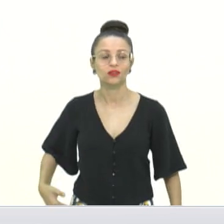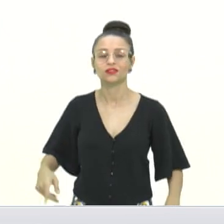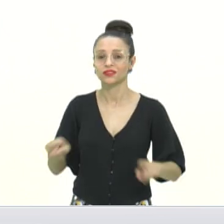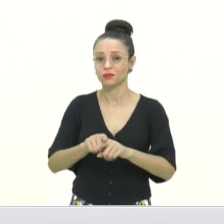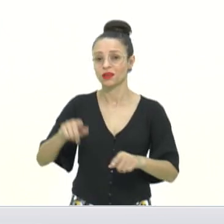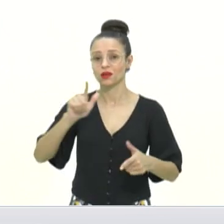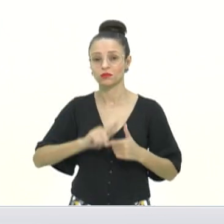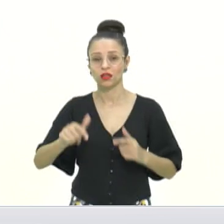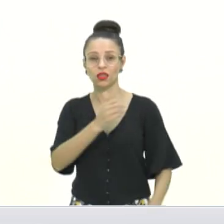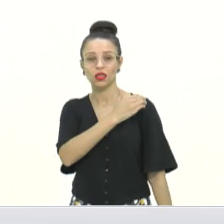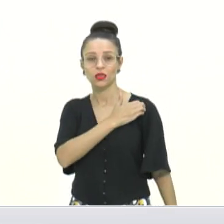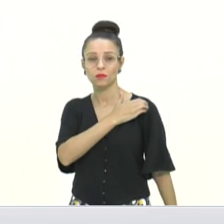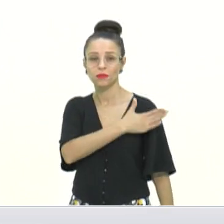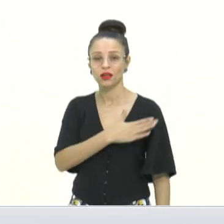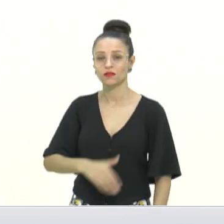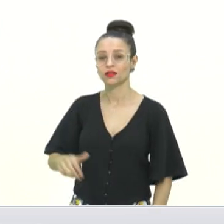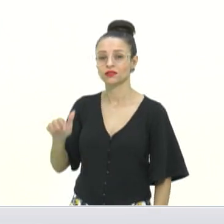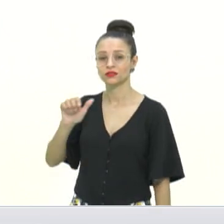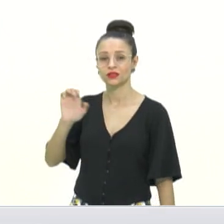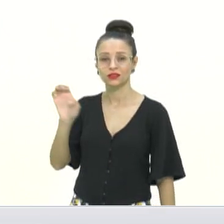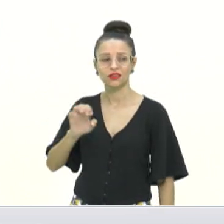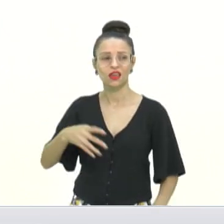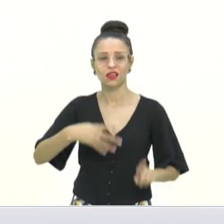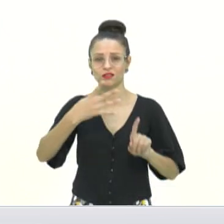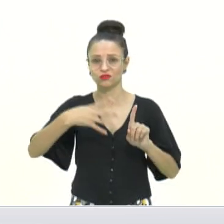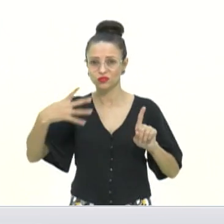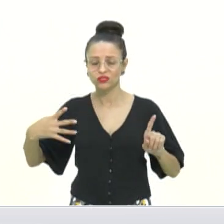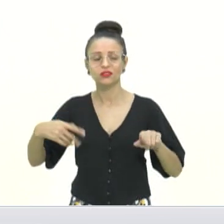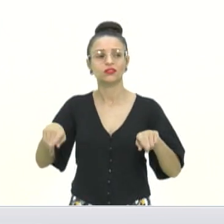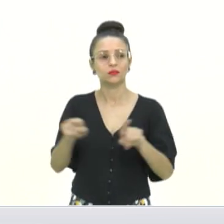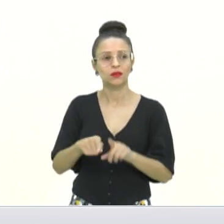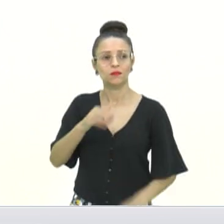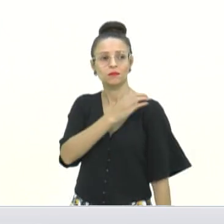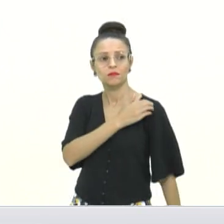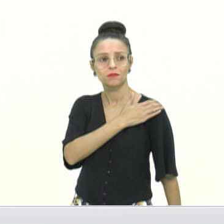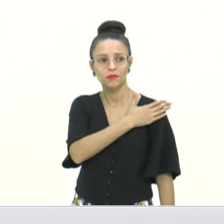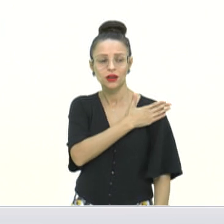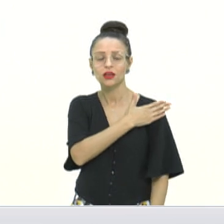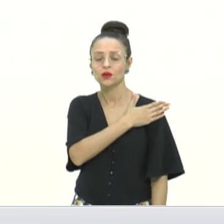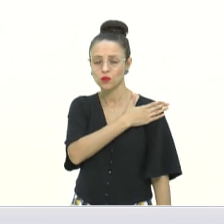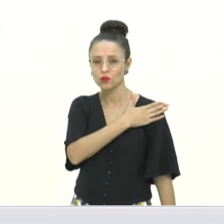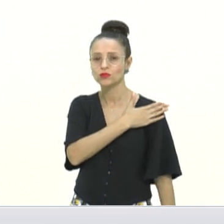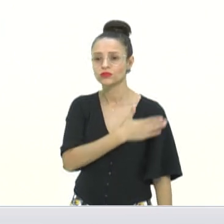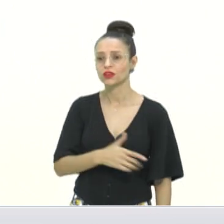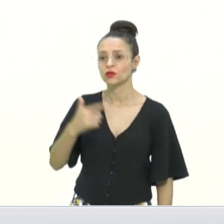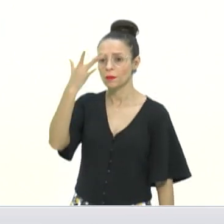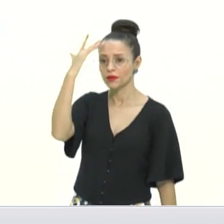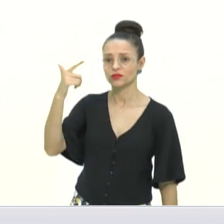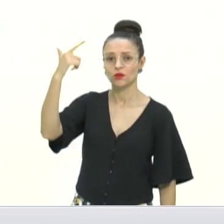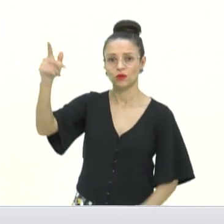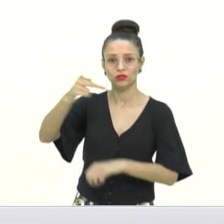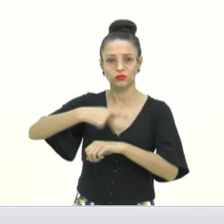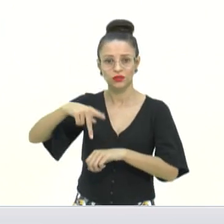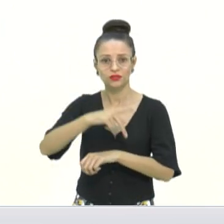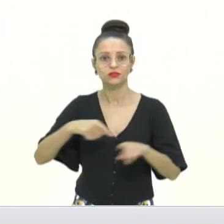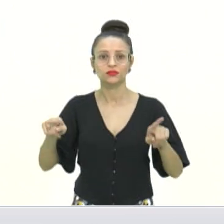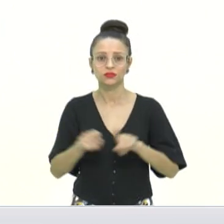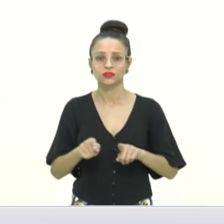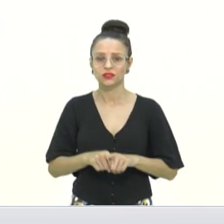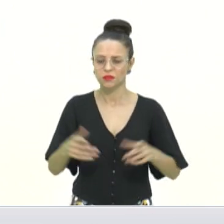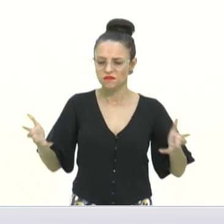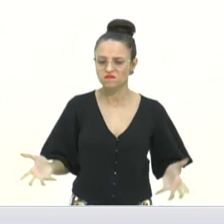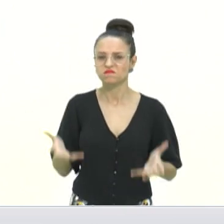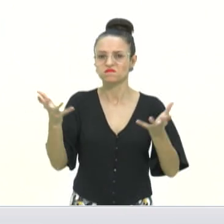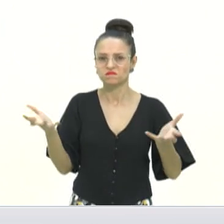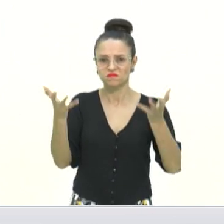Aconteceu problemas de homofobia, problemas de preconceito e xenofobia, legitimação da